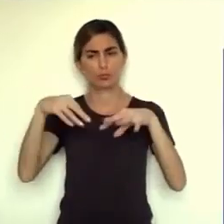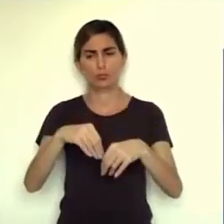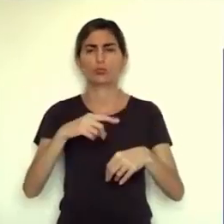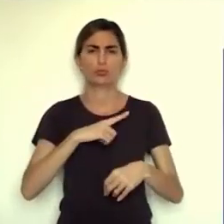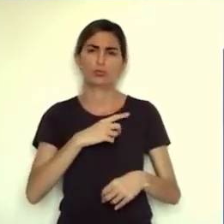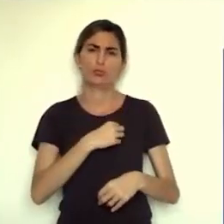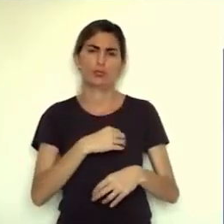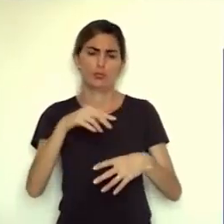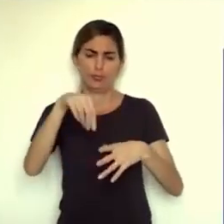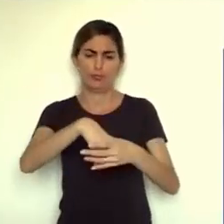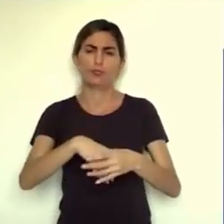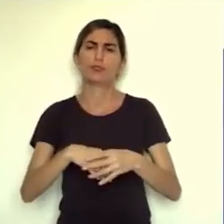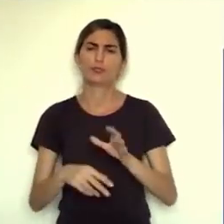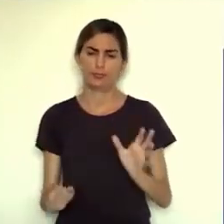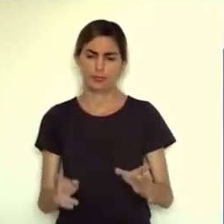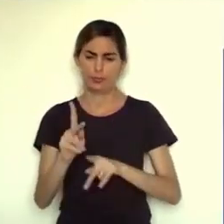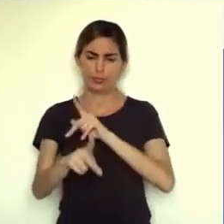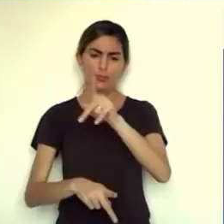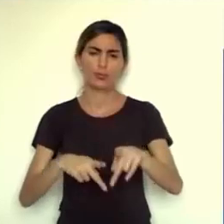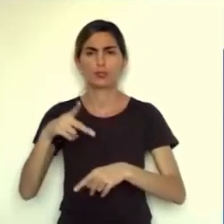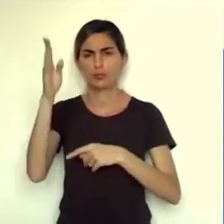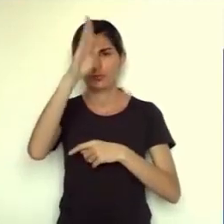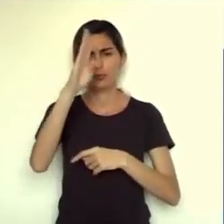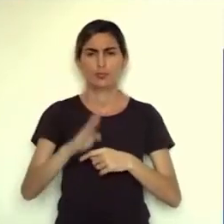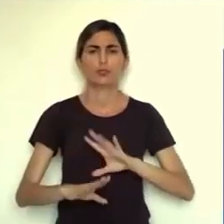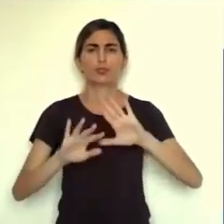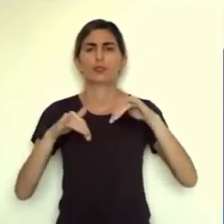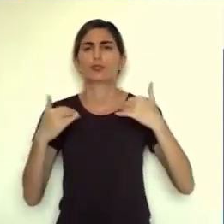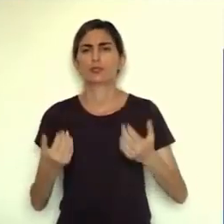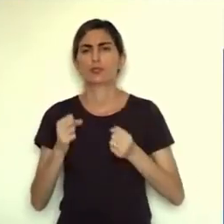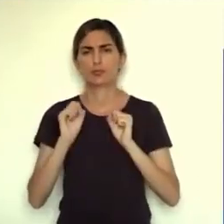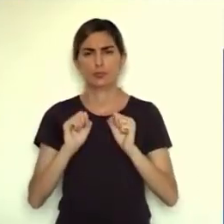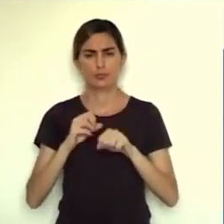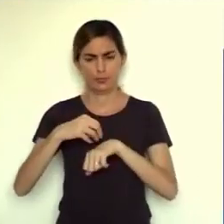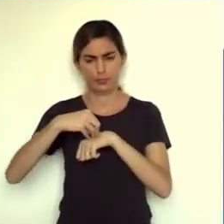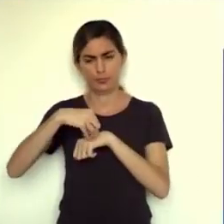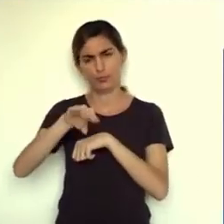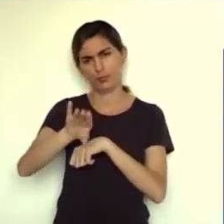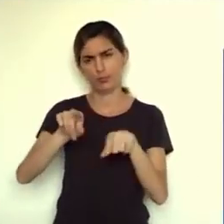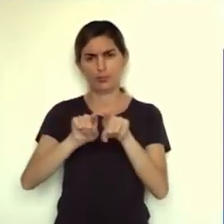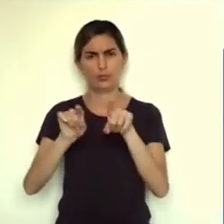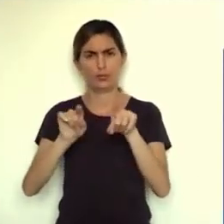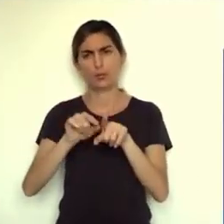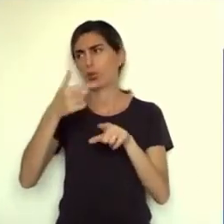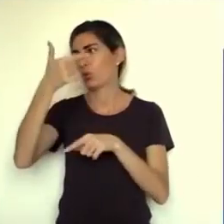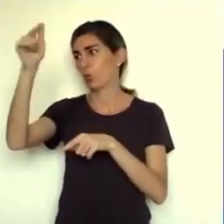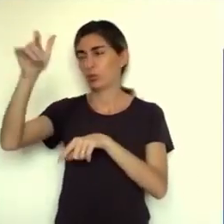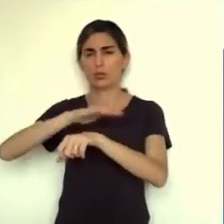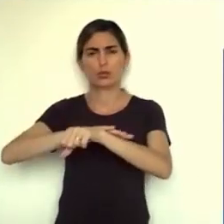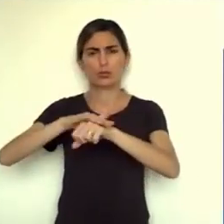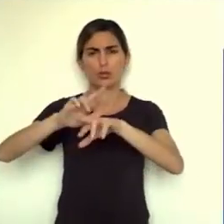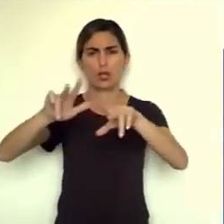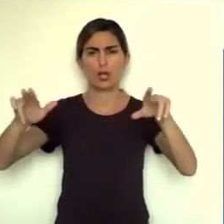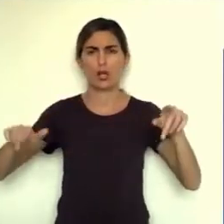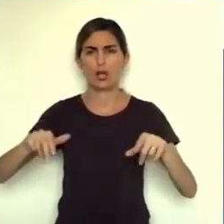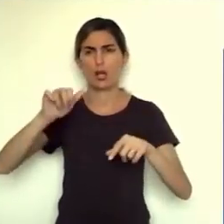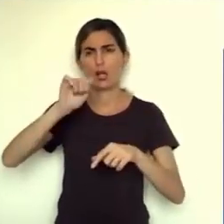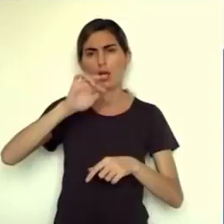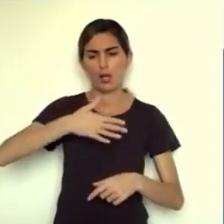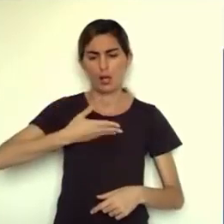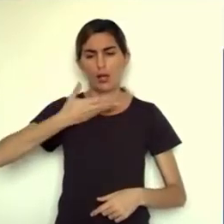elas todas presentes ali na composição da população brasileira. Então, podemos destacar ainda a influência de outras etnias,